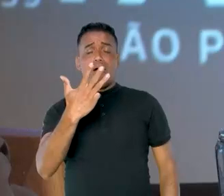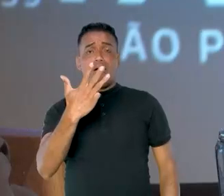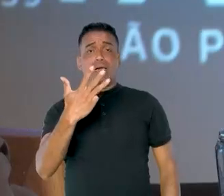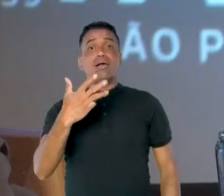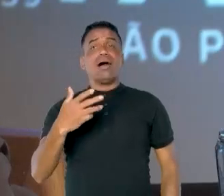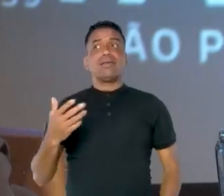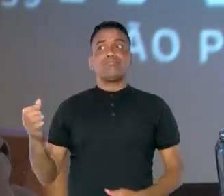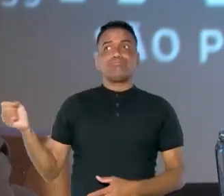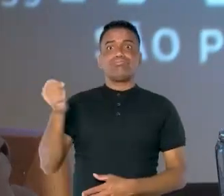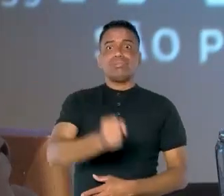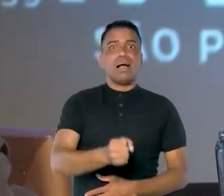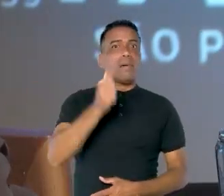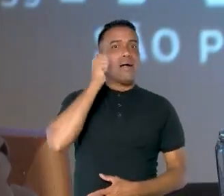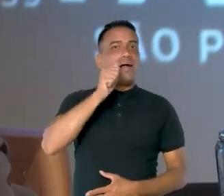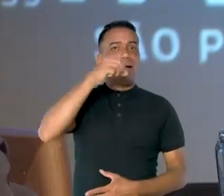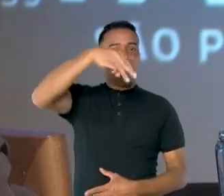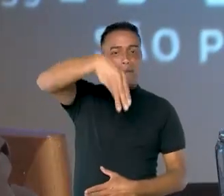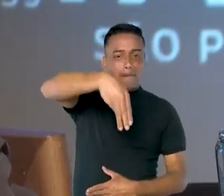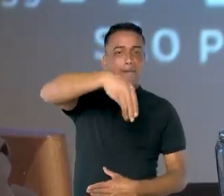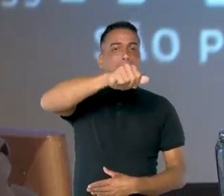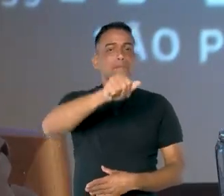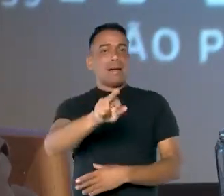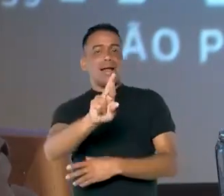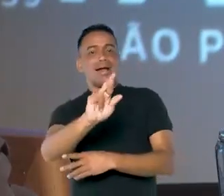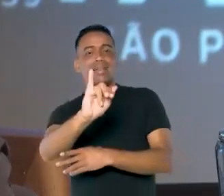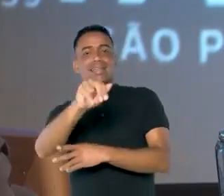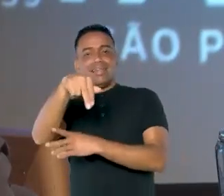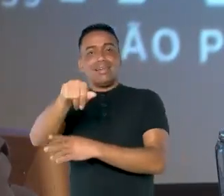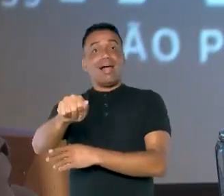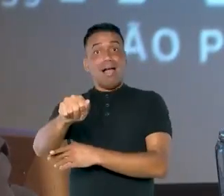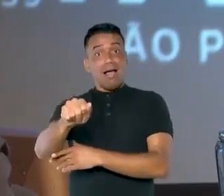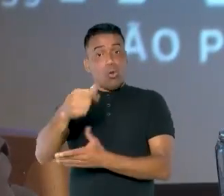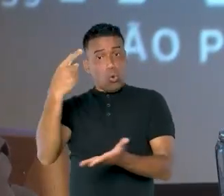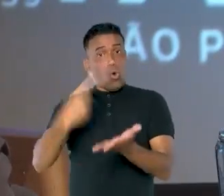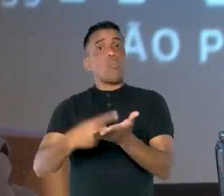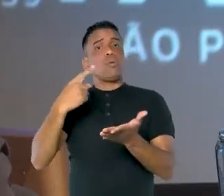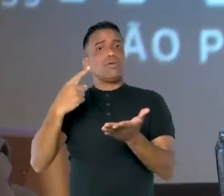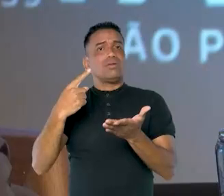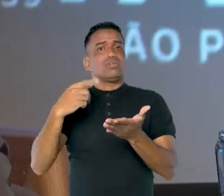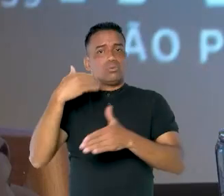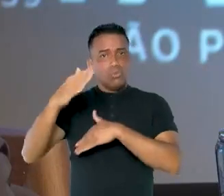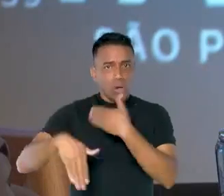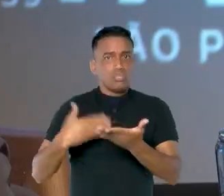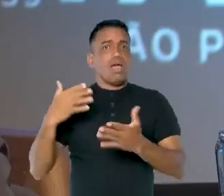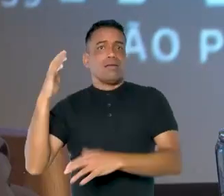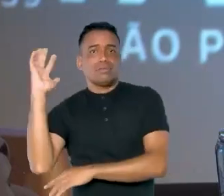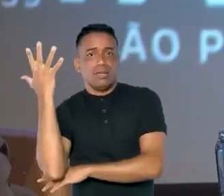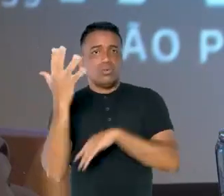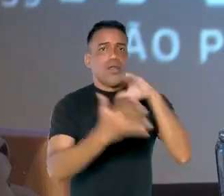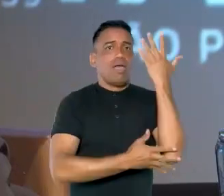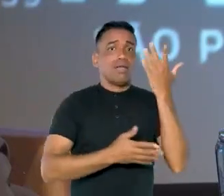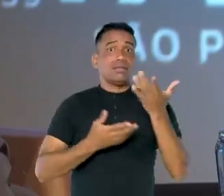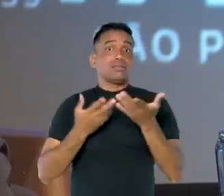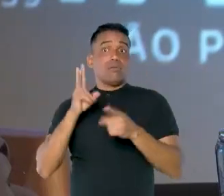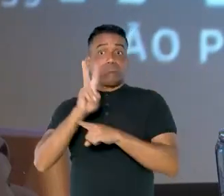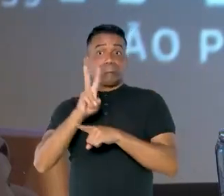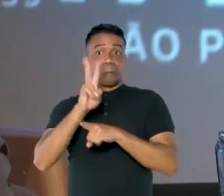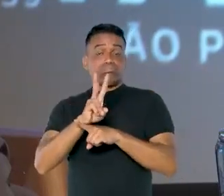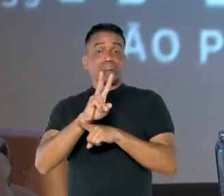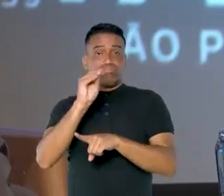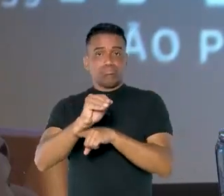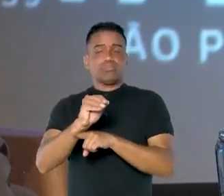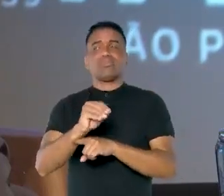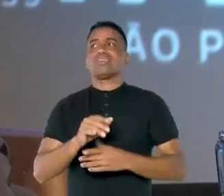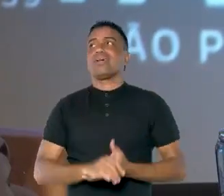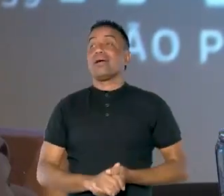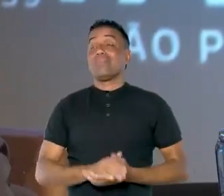pessoa comprometida com esse processo. Mas, como eu te disse, nós estamos tendo algumas derrotas.